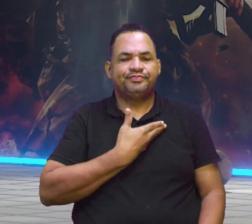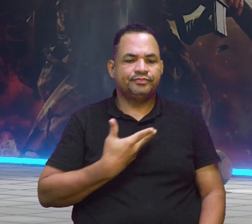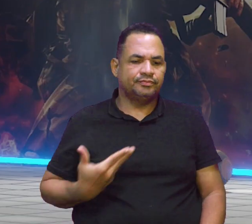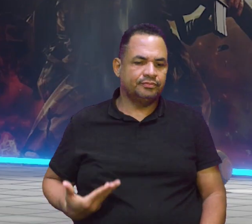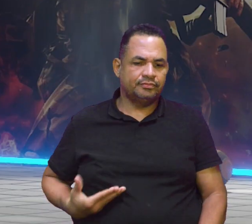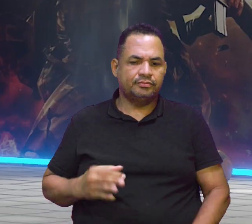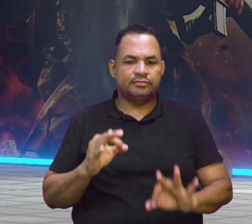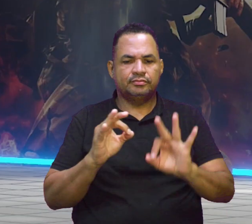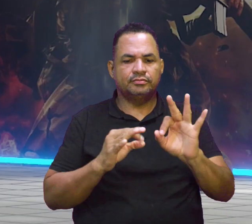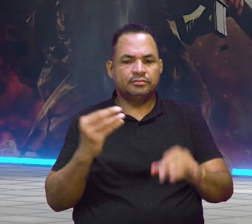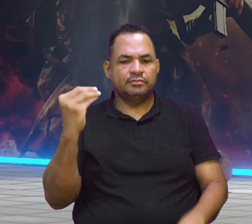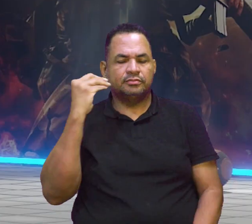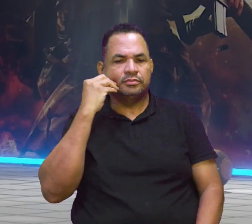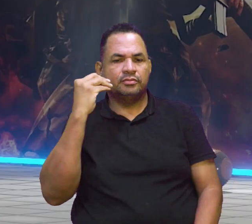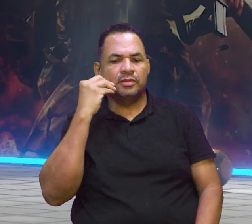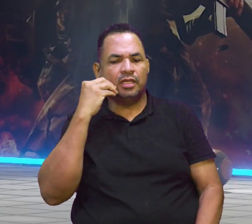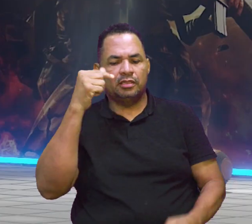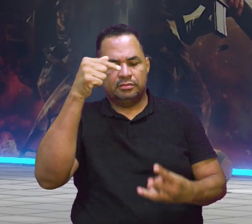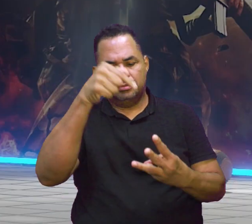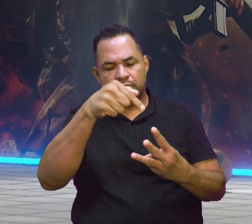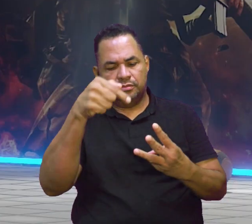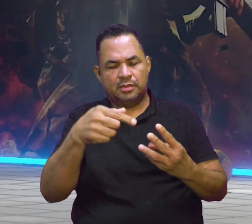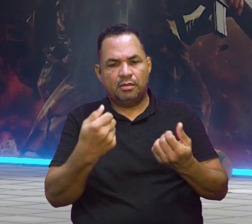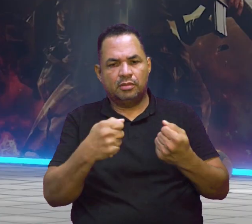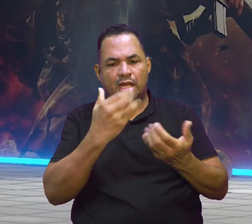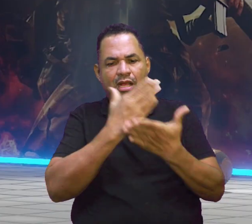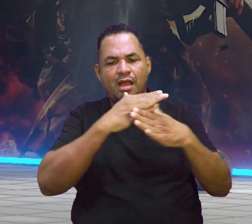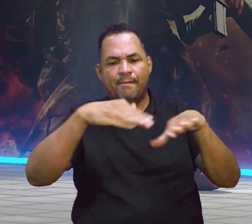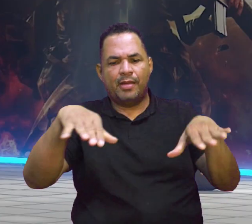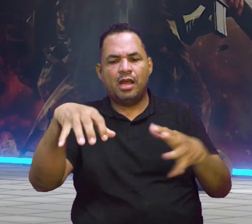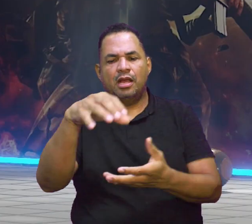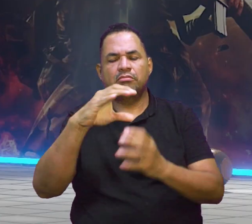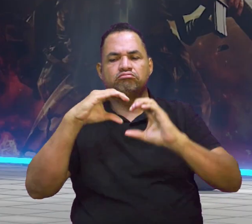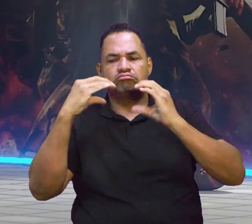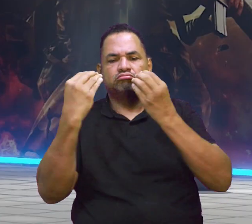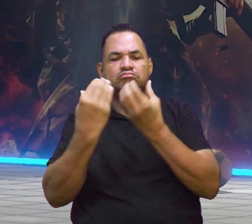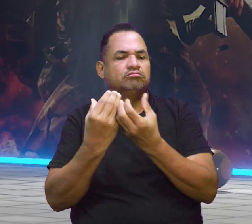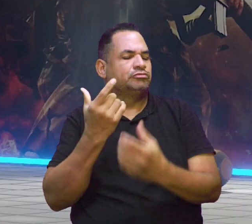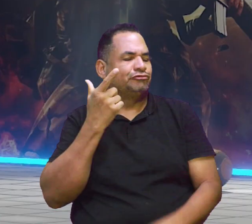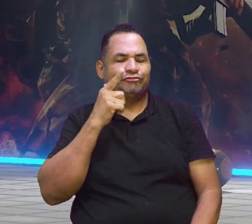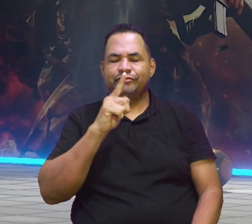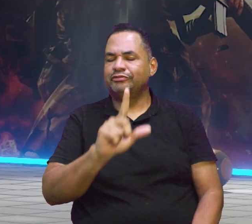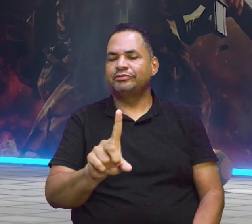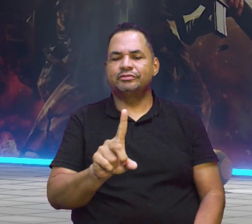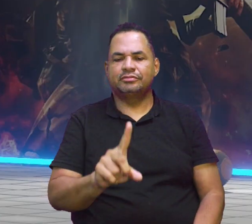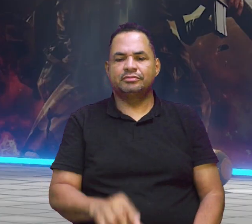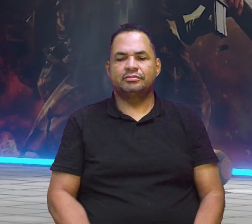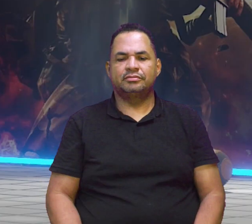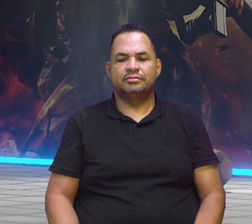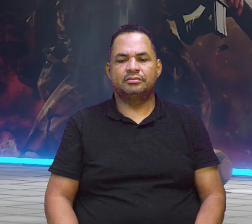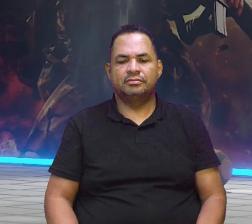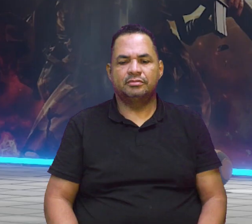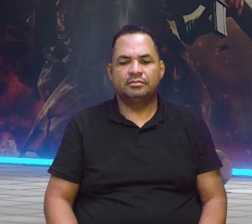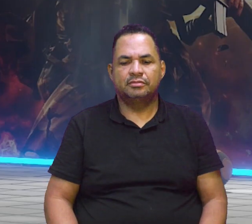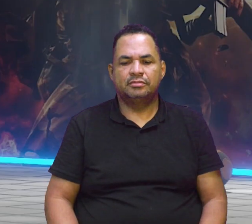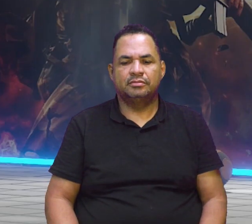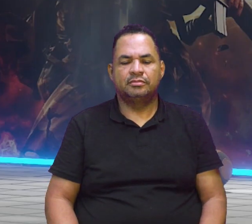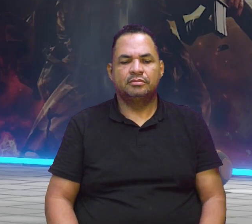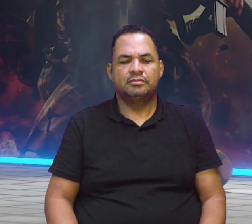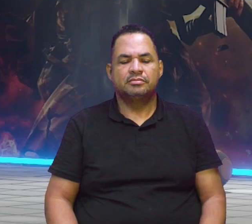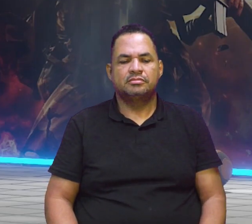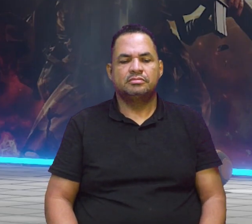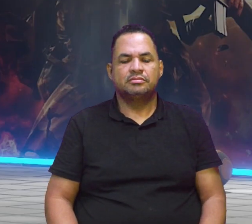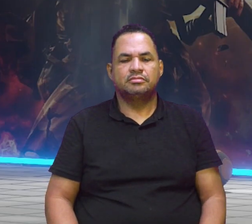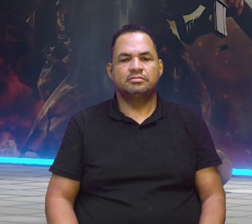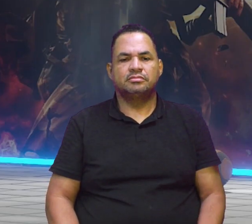tentar 3 vezes destruir essa comunidade, mas não vai conseguir. Somente na 4ª eles vão invadir, vão